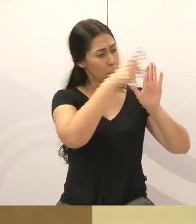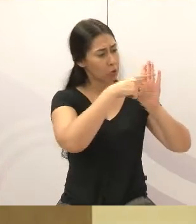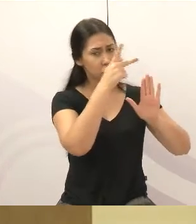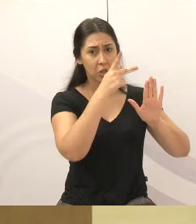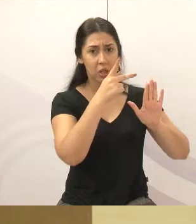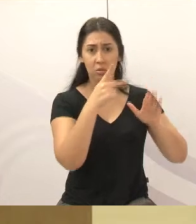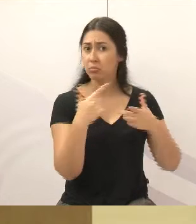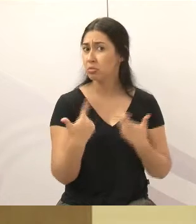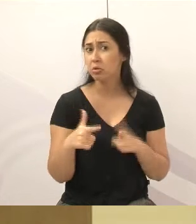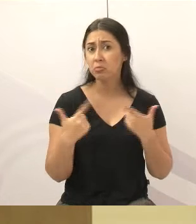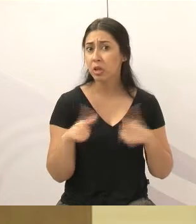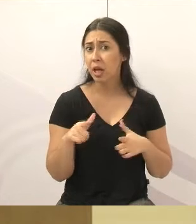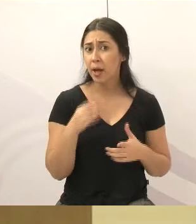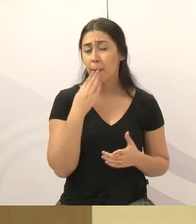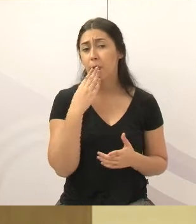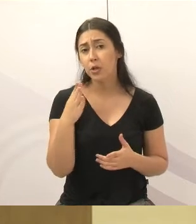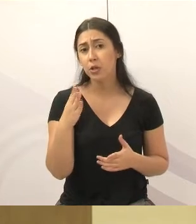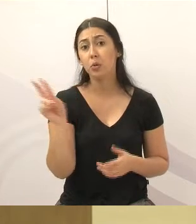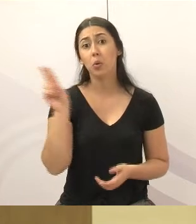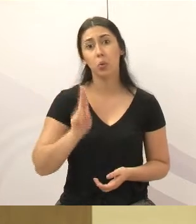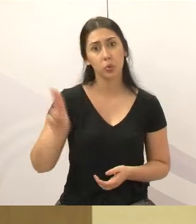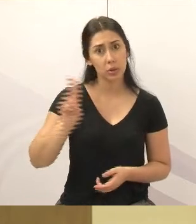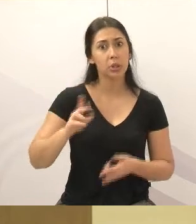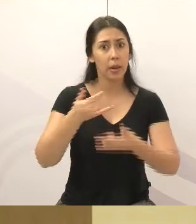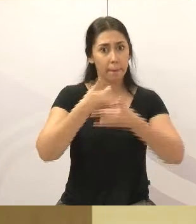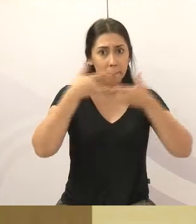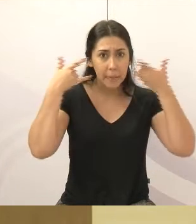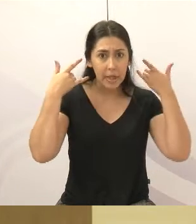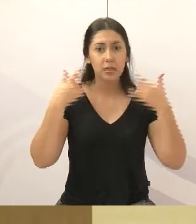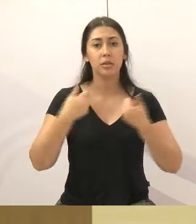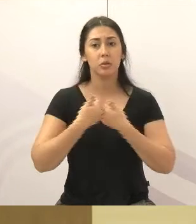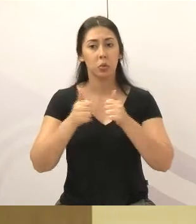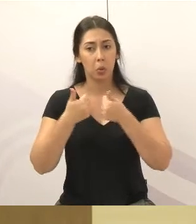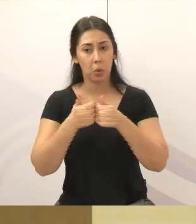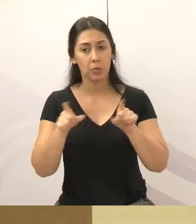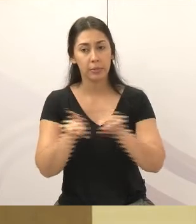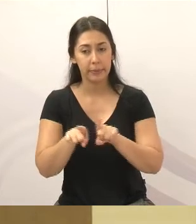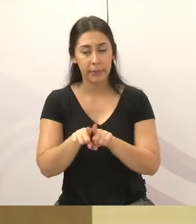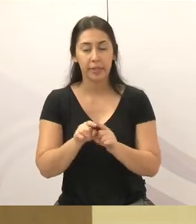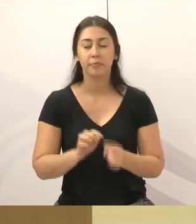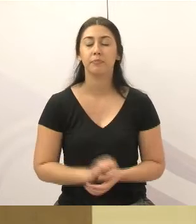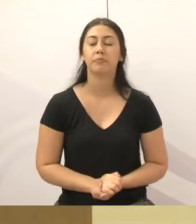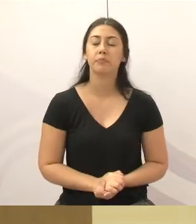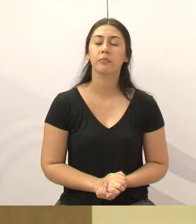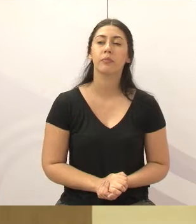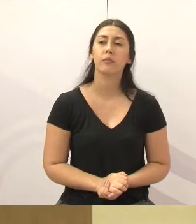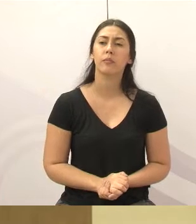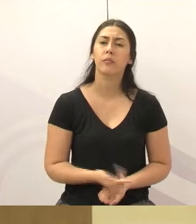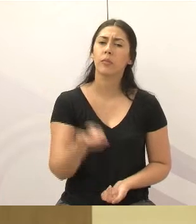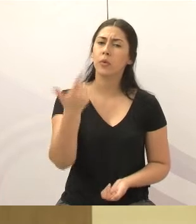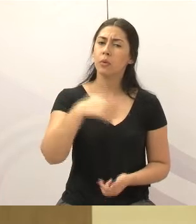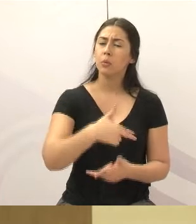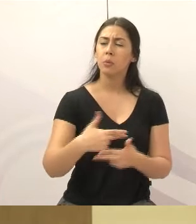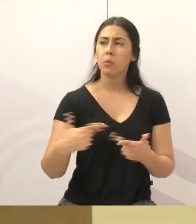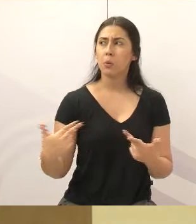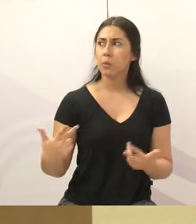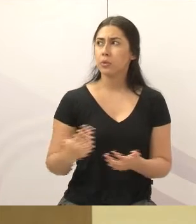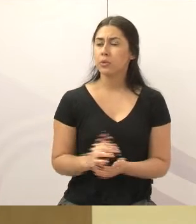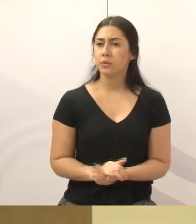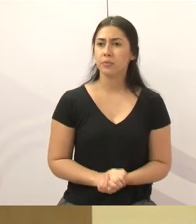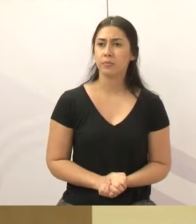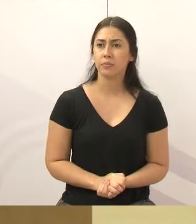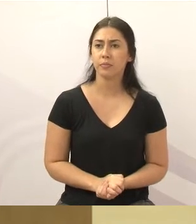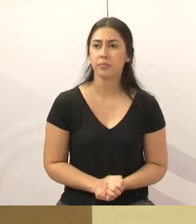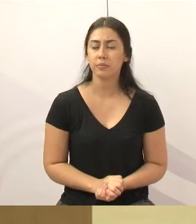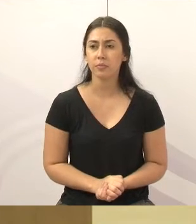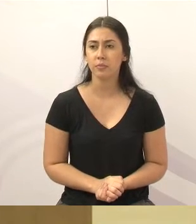usar máscara dentro do transporte coletivo. Uma outra questão que eu acho extremamente importante. Vereador.